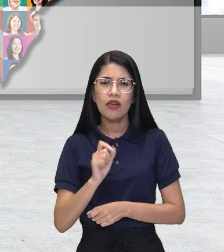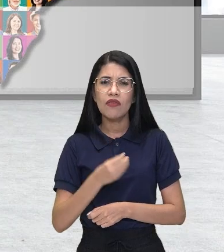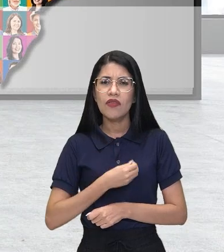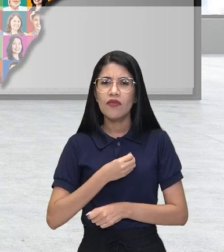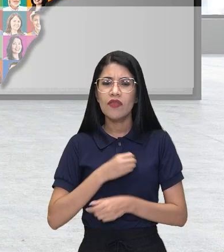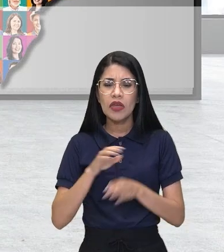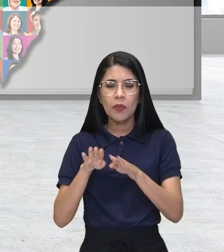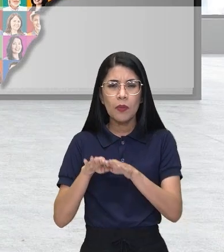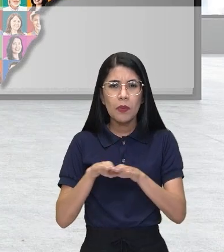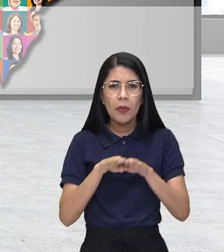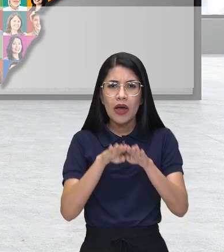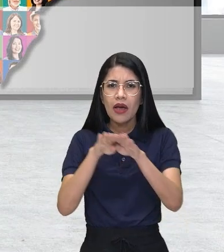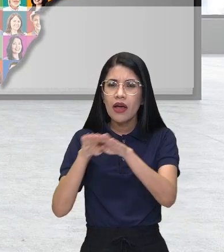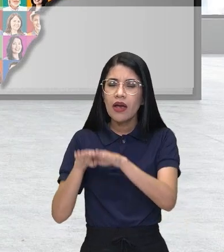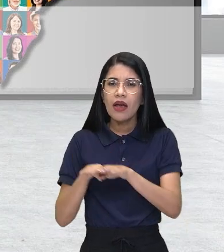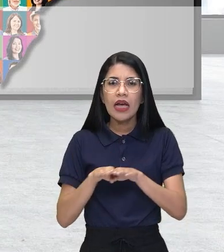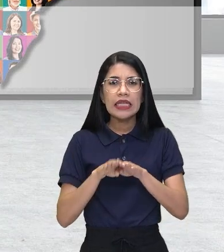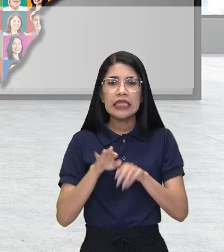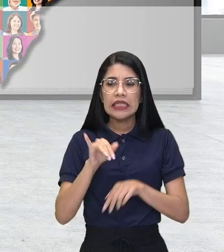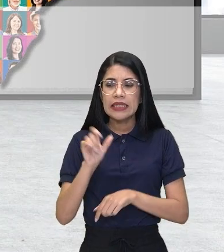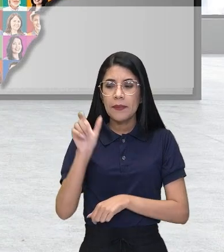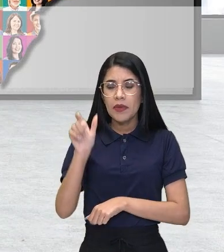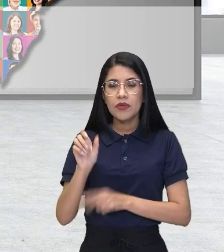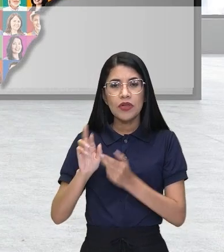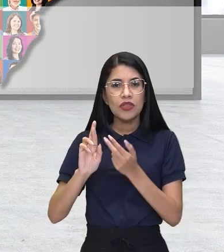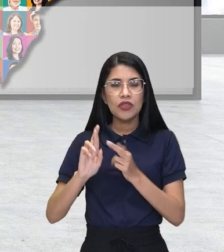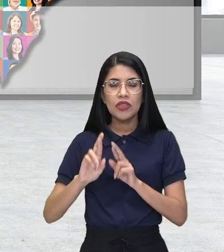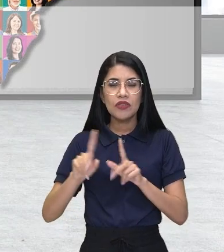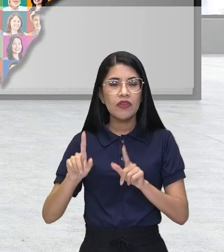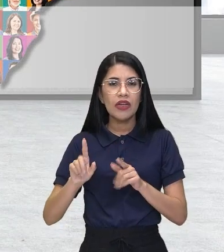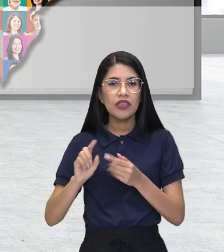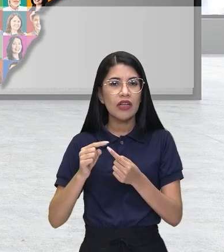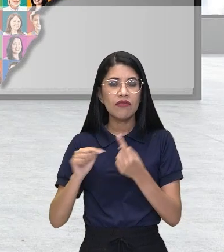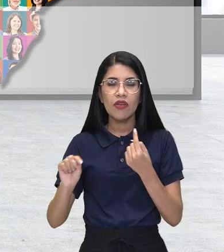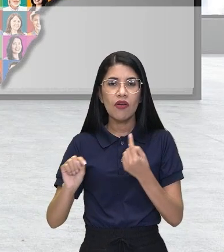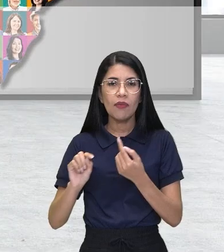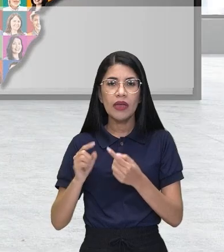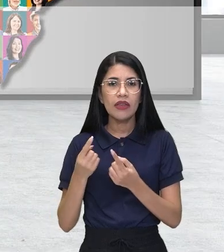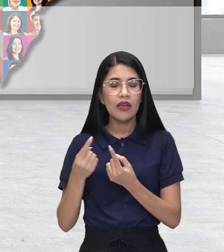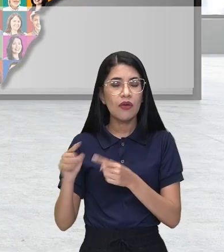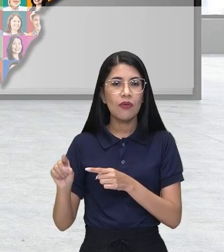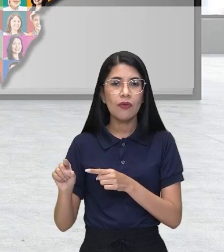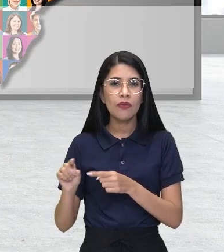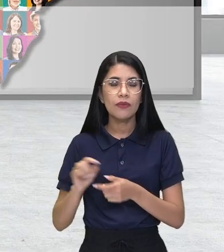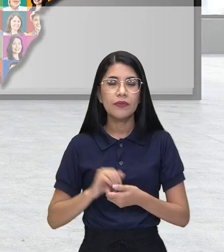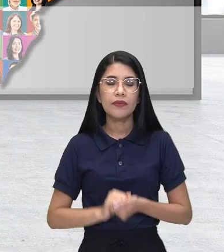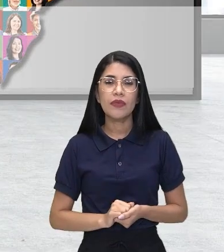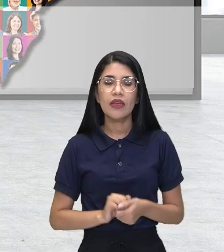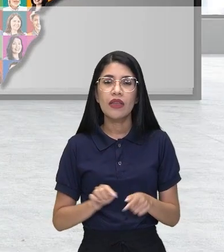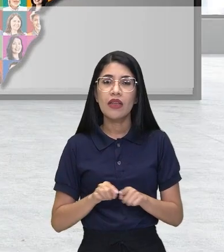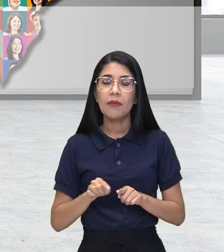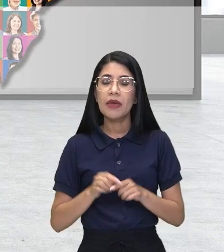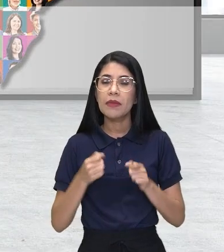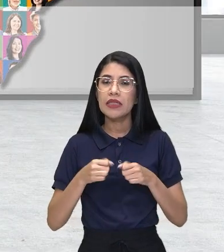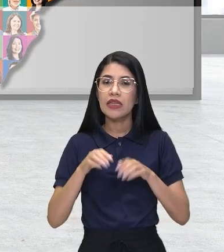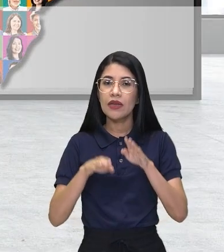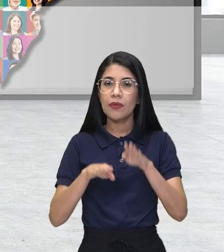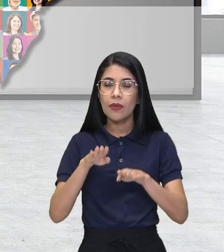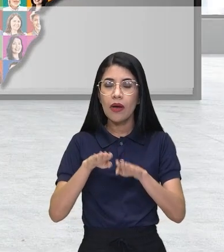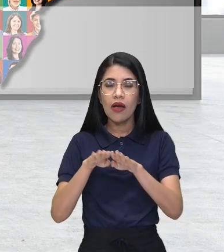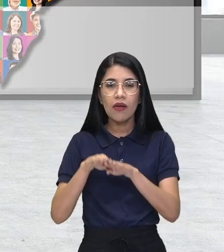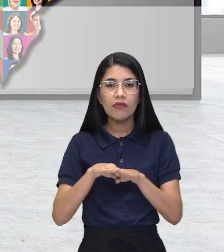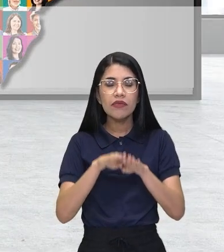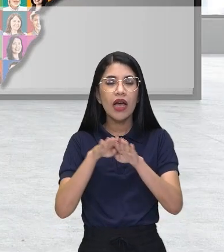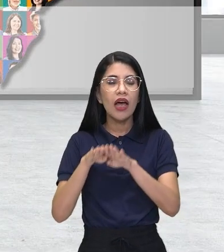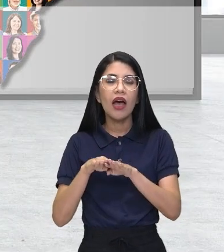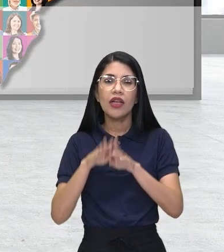aqui, quem for diferente disso aqui, não importa, né? Todo mundo tem que ter uma certa igualdade, respeito, né, nesse